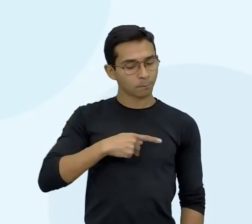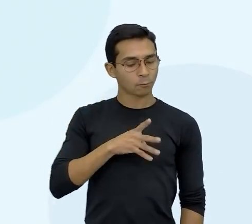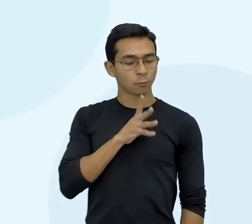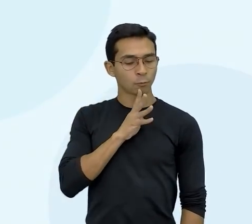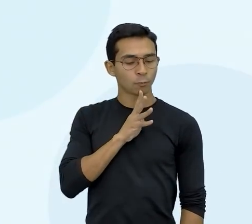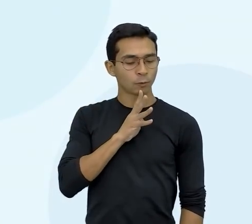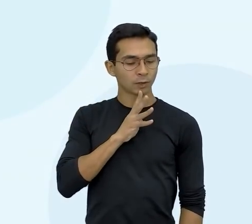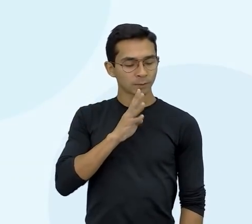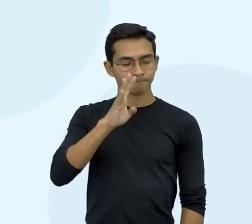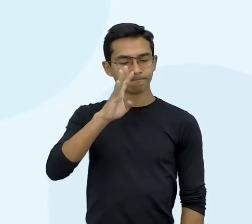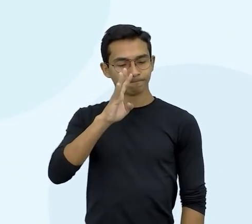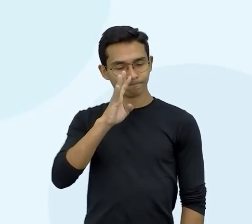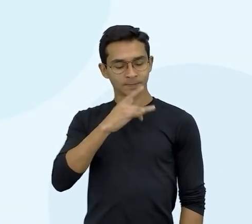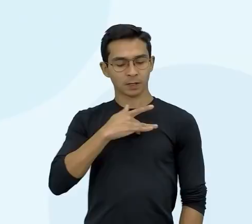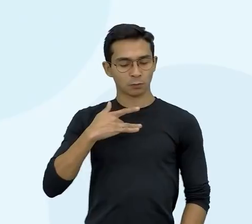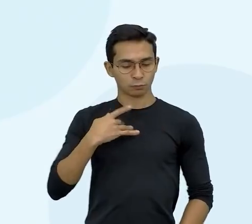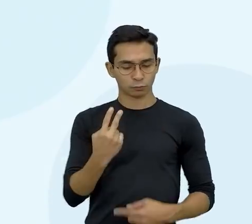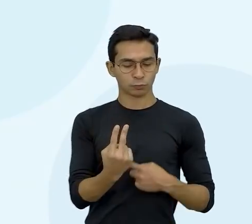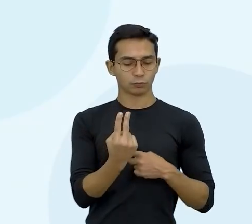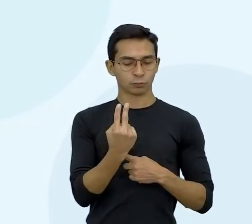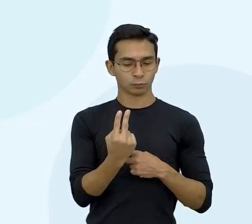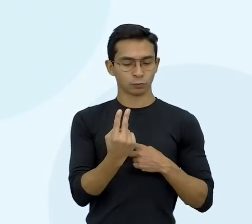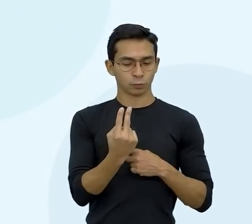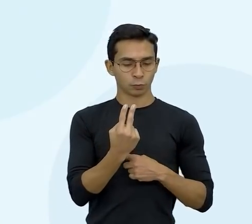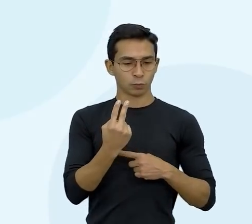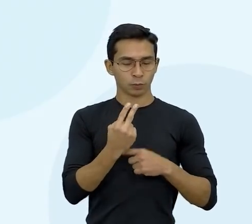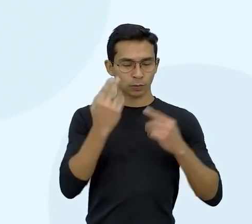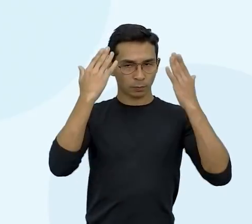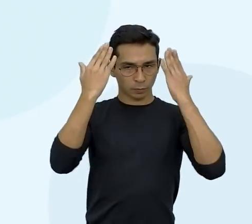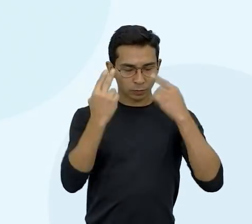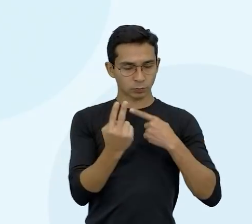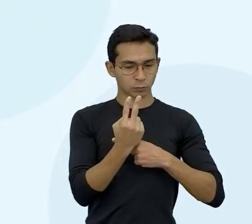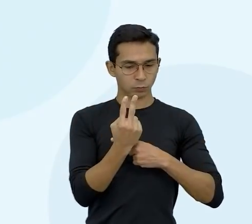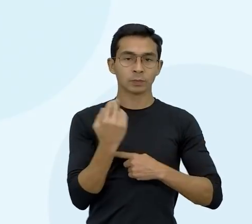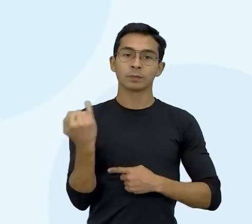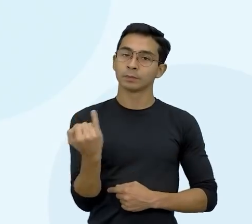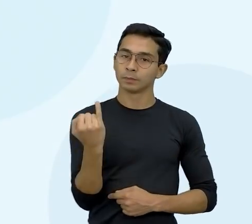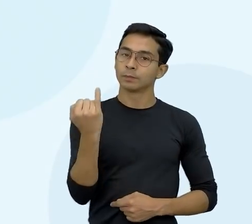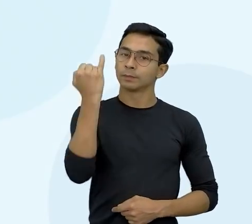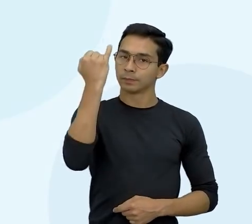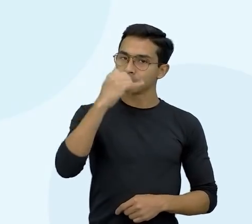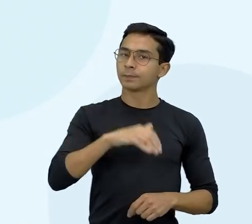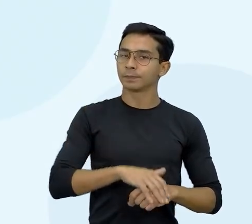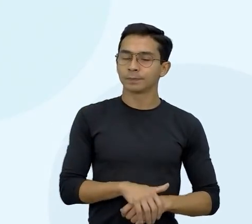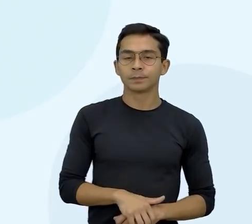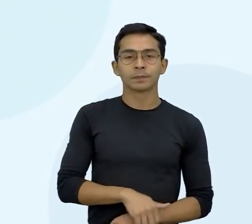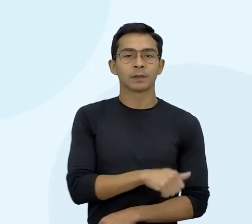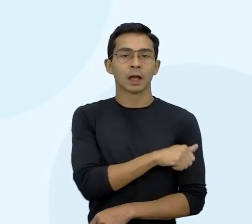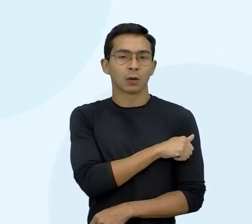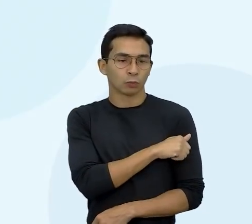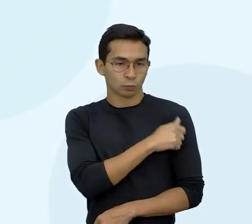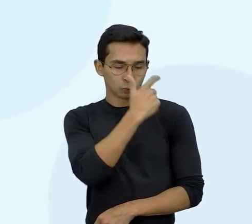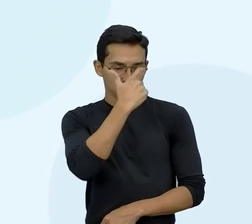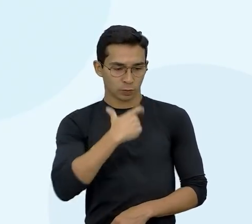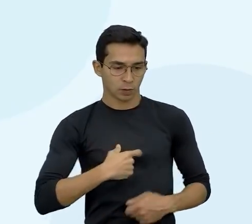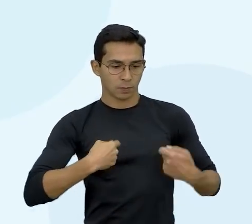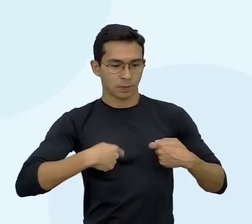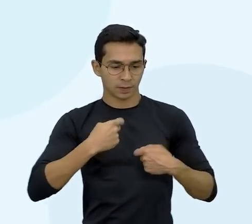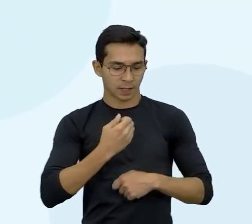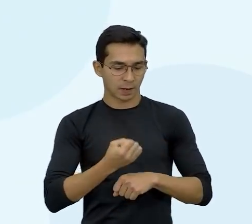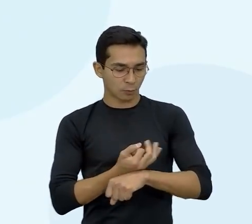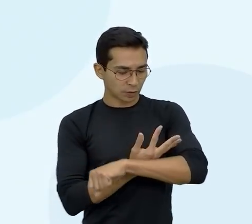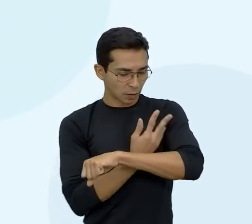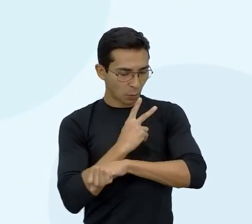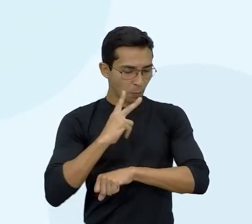apreciar-se e cuidar da sua saúde física e emocional. E o importante é que o aluno tenha a condição de reconhecer suas emoções e as dos